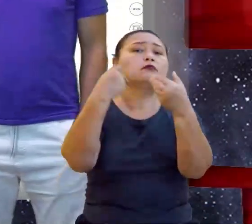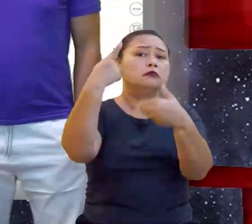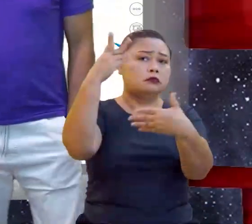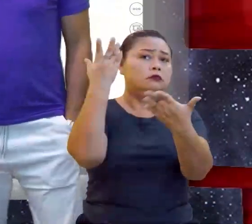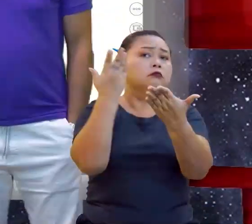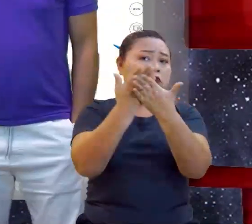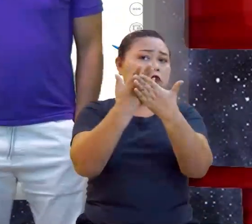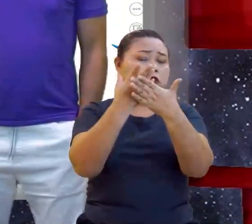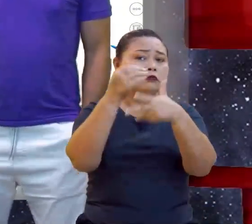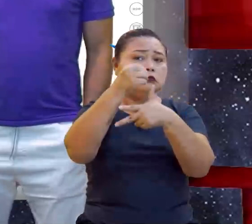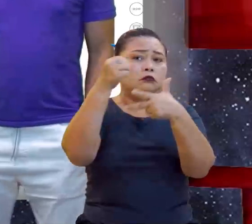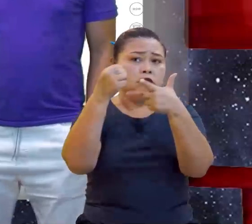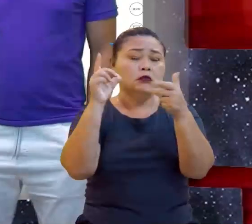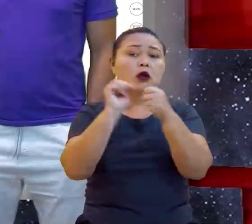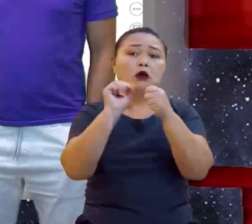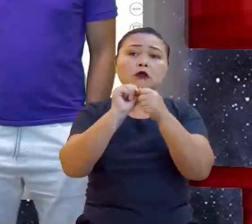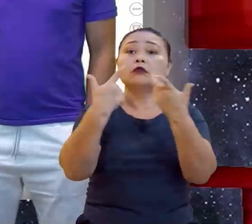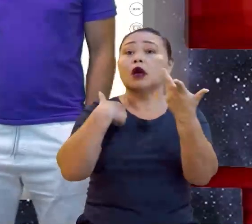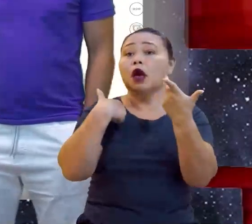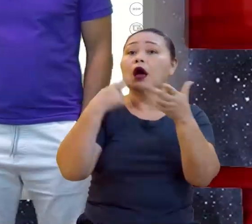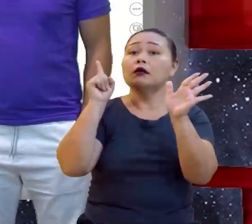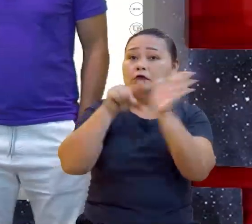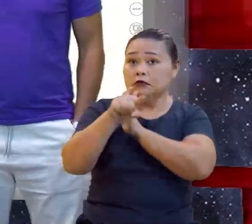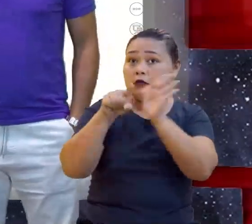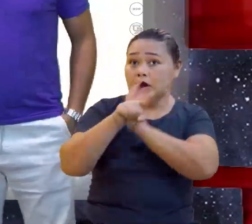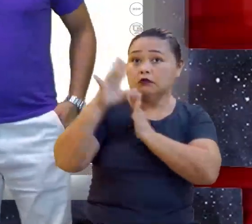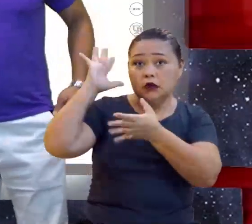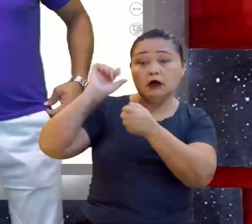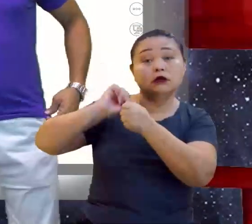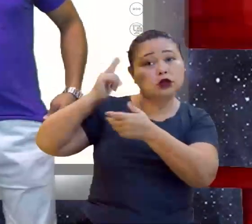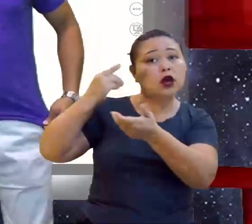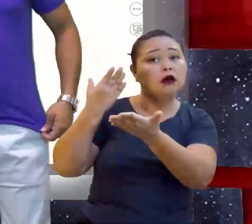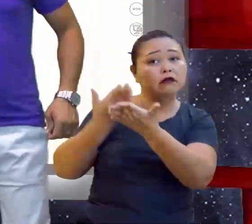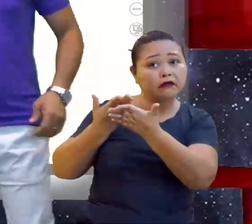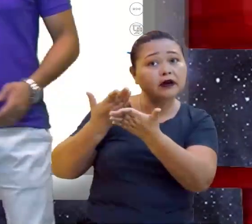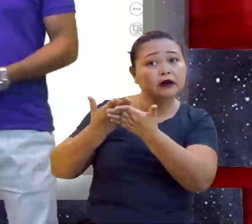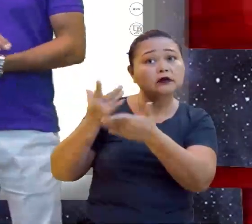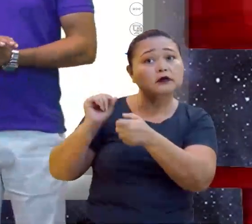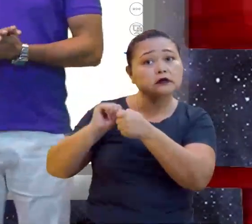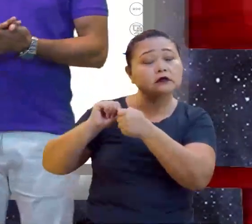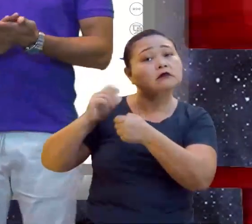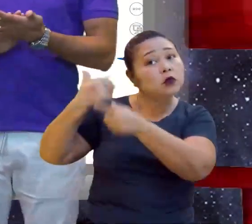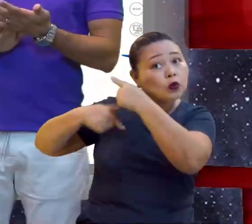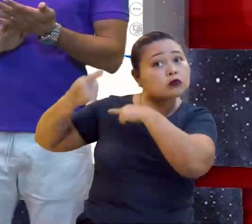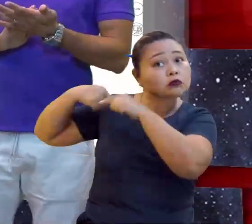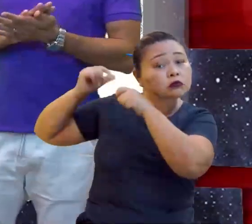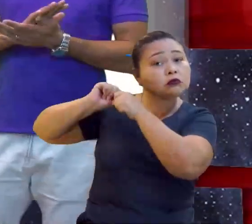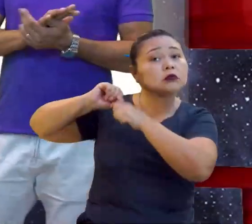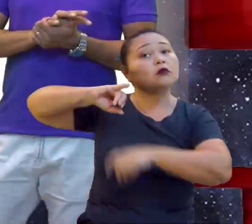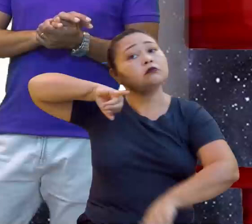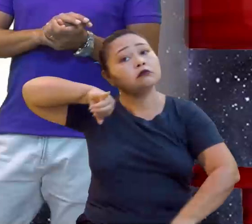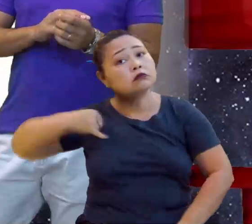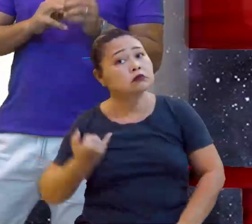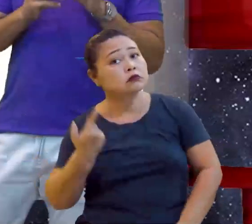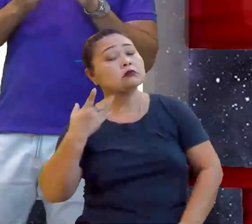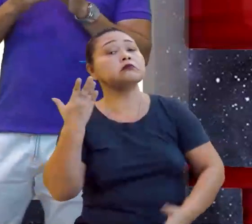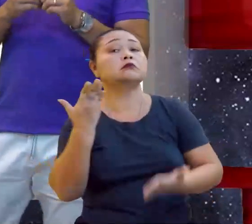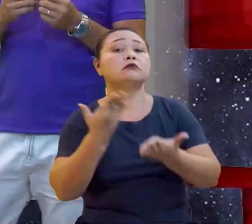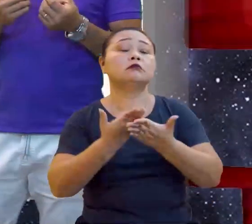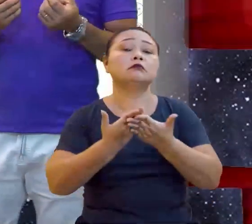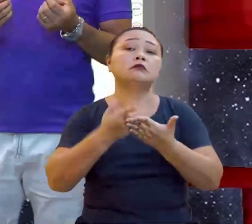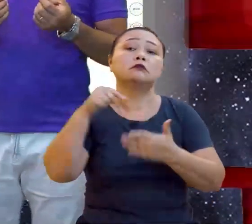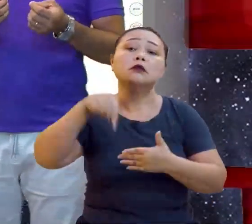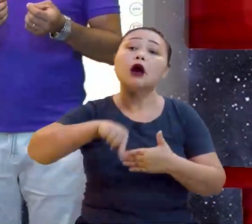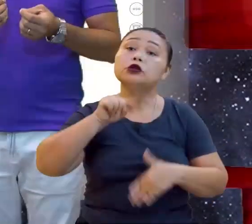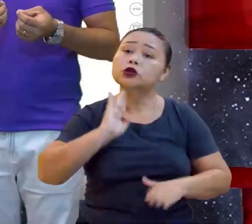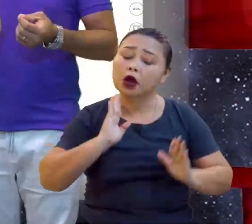desafios de raciocínio lógico também contribuem, mas a gente já faz nas demais aulas. Isso. Então vamos aproveitar essas para dar alguns macetes aí. E como essa aula a gente já